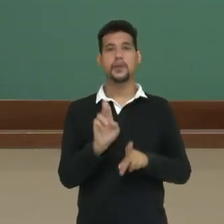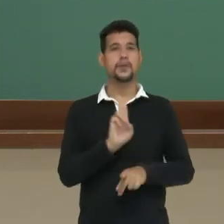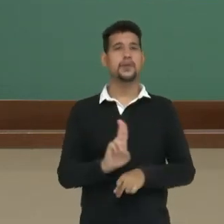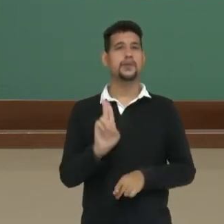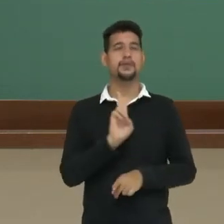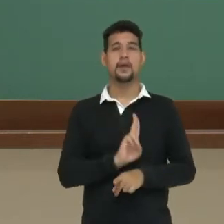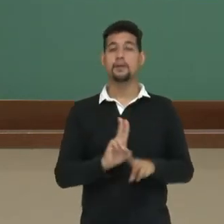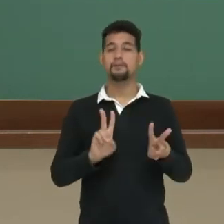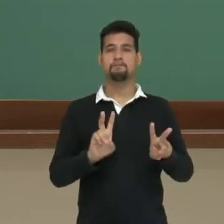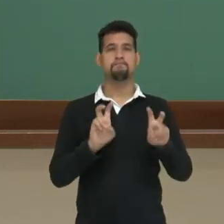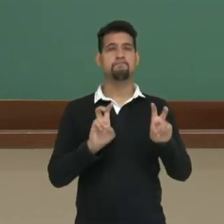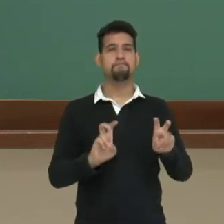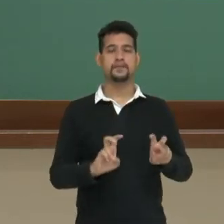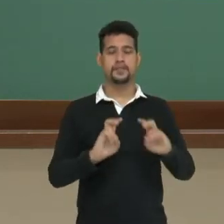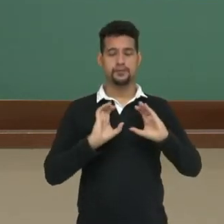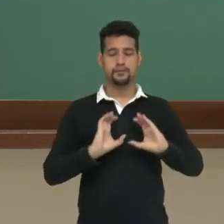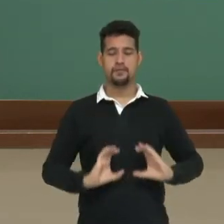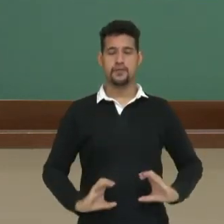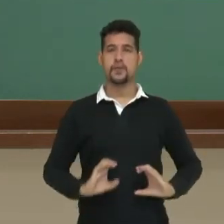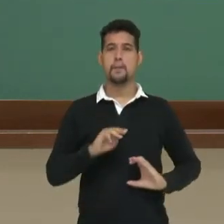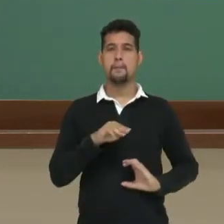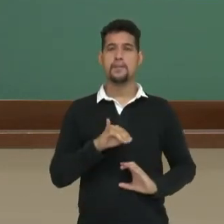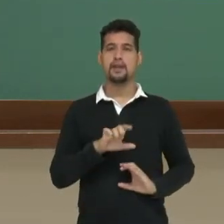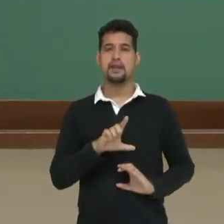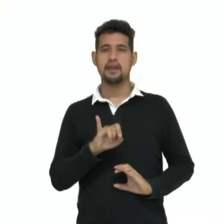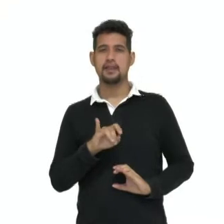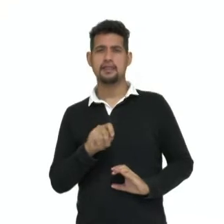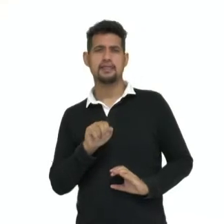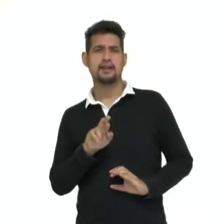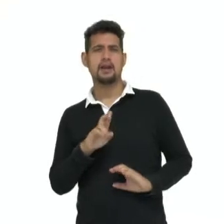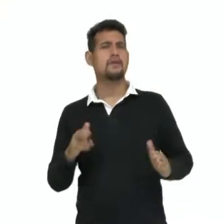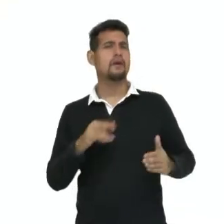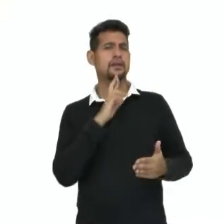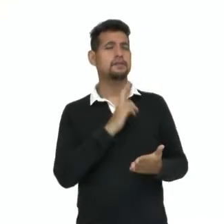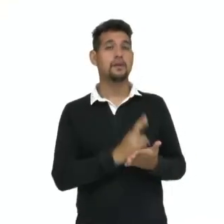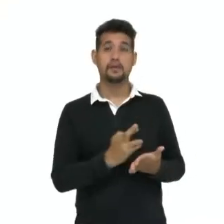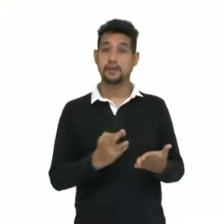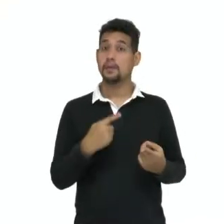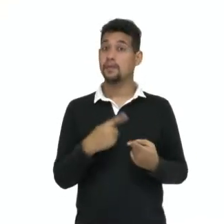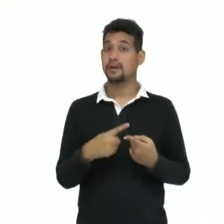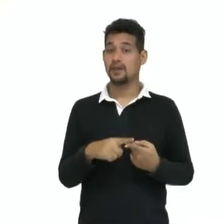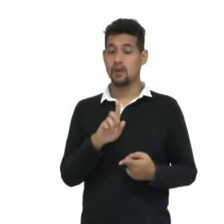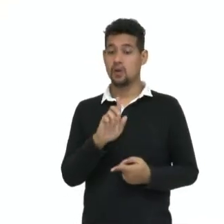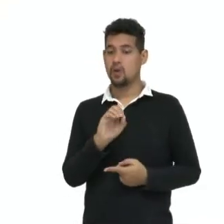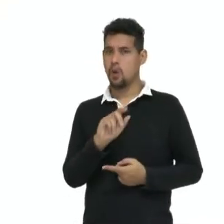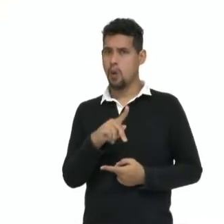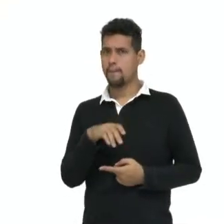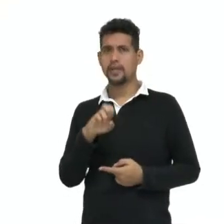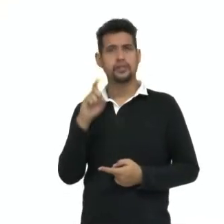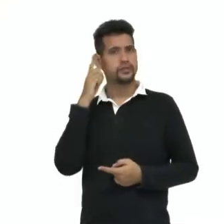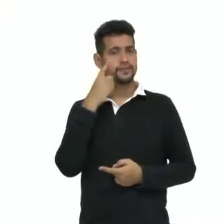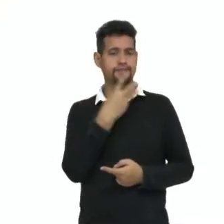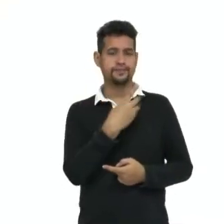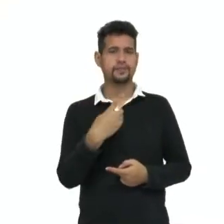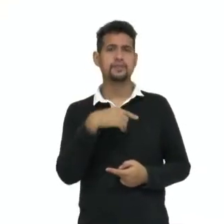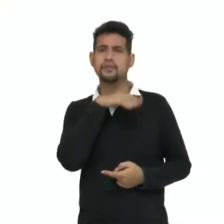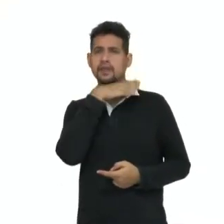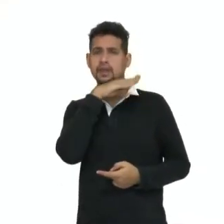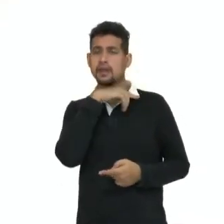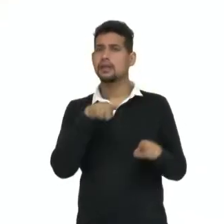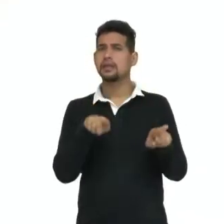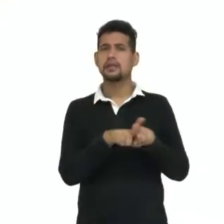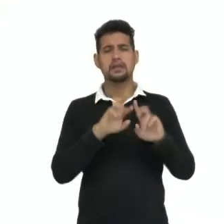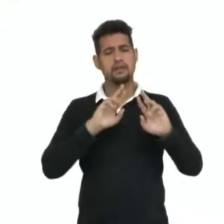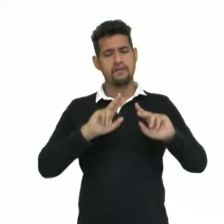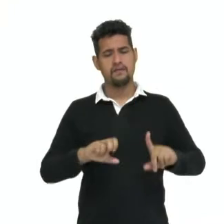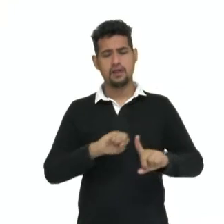uso do termo civil-militar? Pois bem, resposta. Porque o golpe de 31 de março contou também com a participação de setores